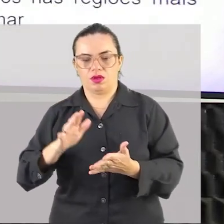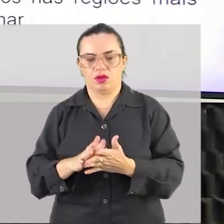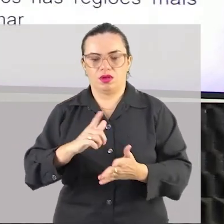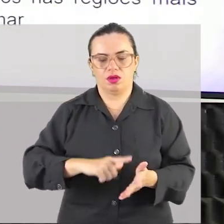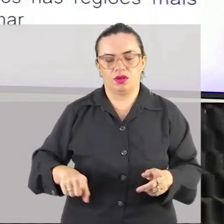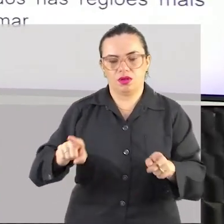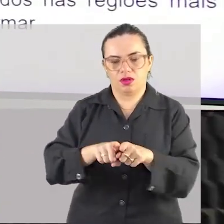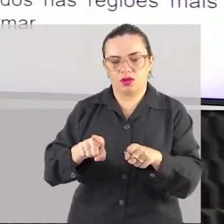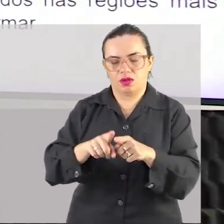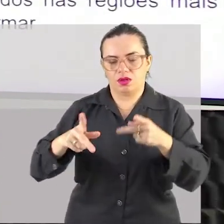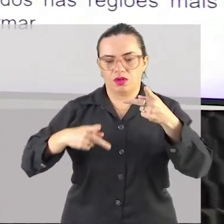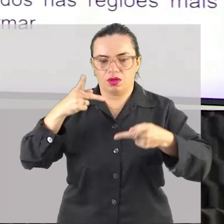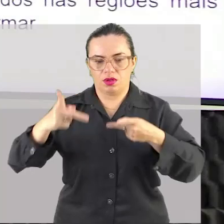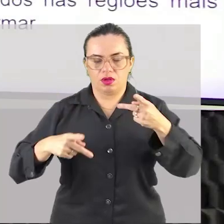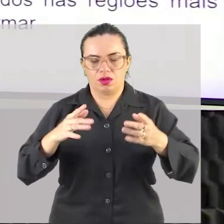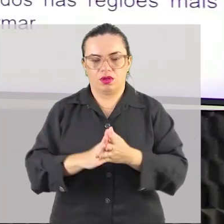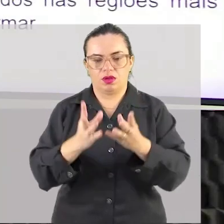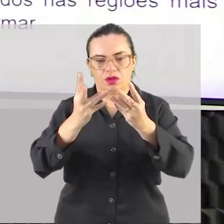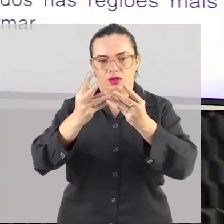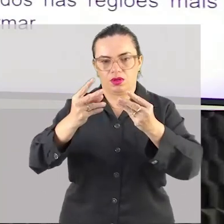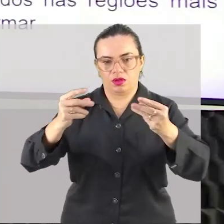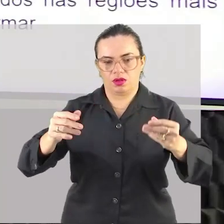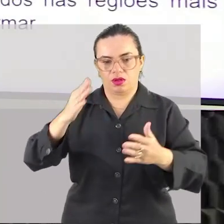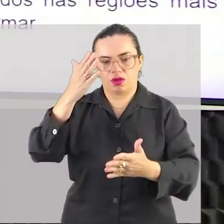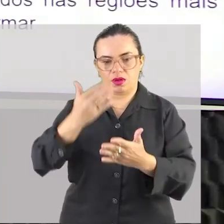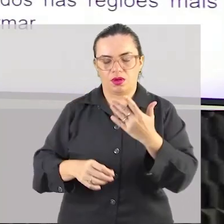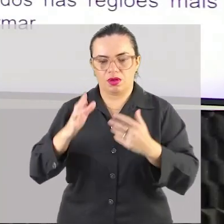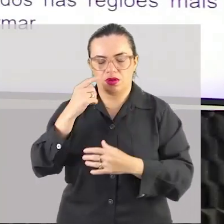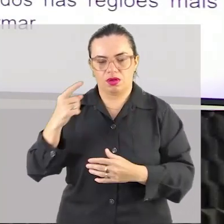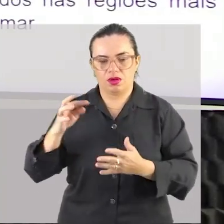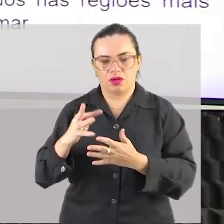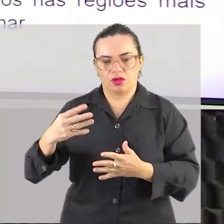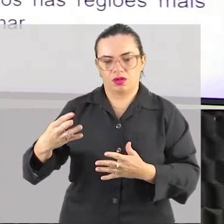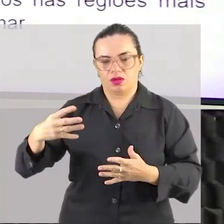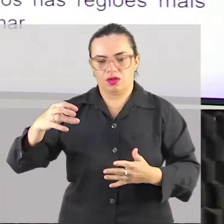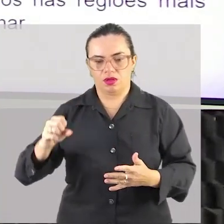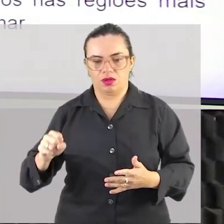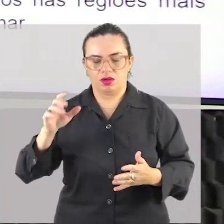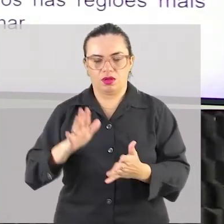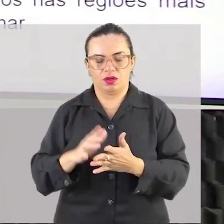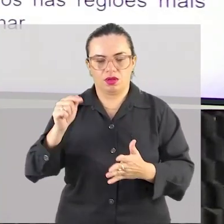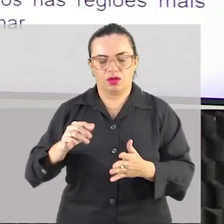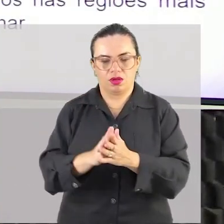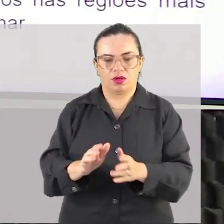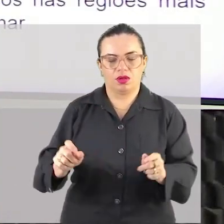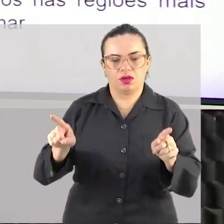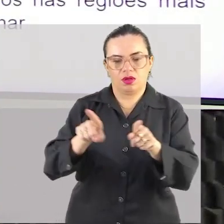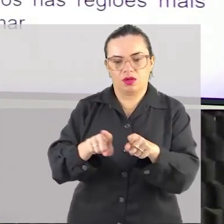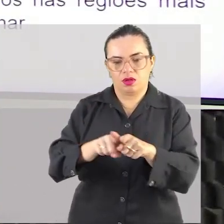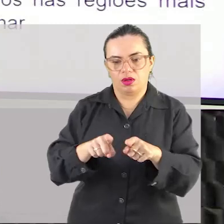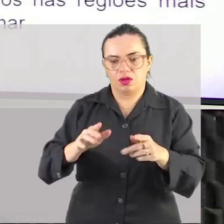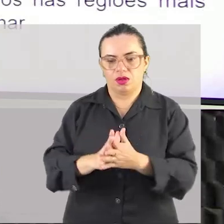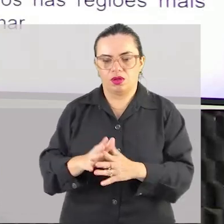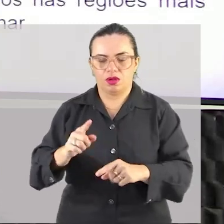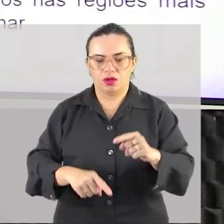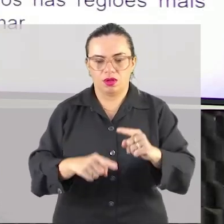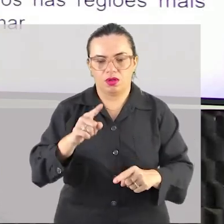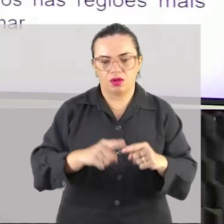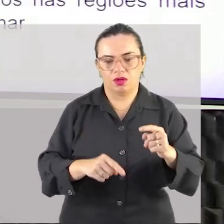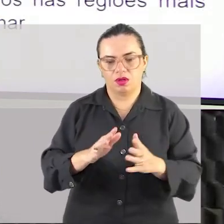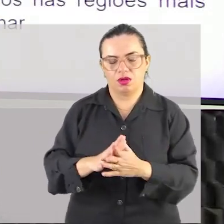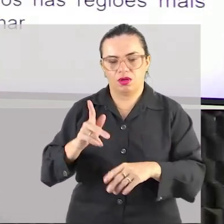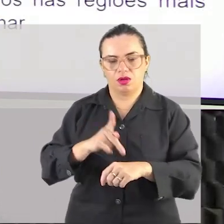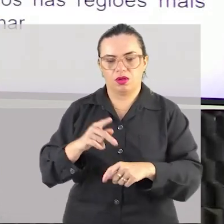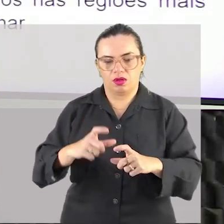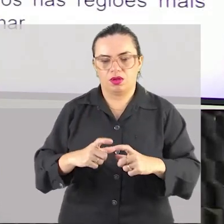que eu tenho rochas sendo destruídas, intemperismo, e os produtos resultantes da destruição das rochas são